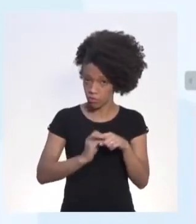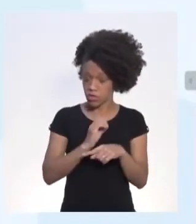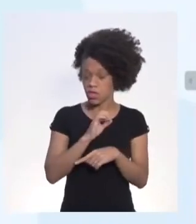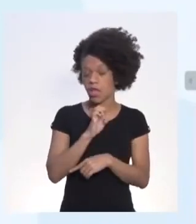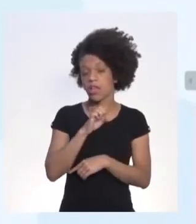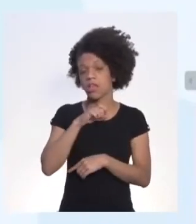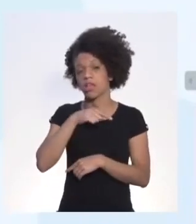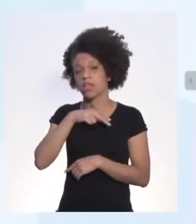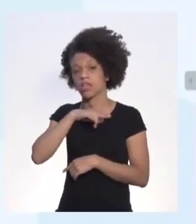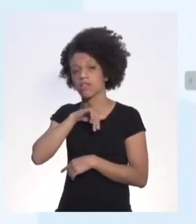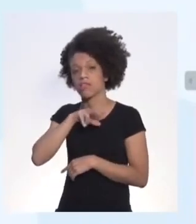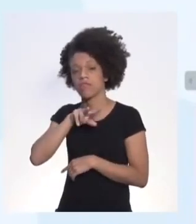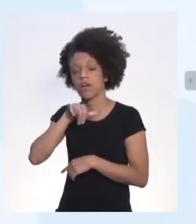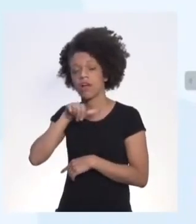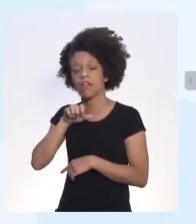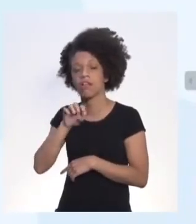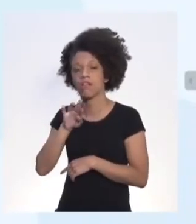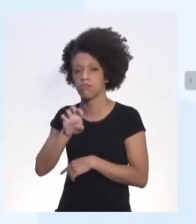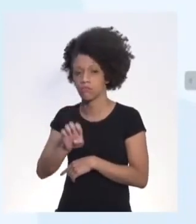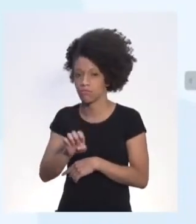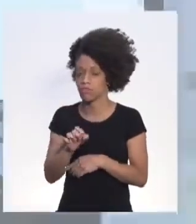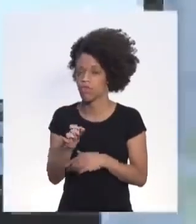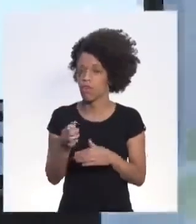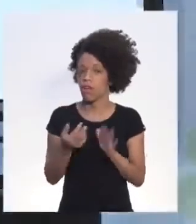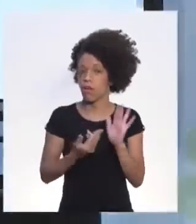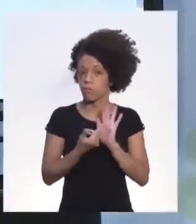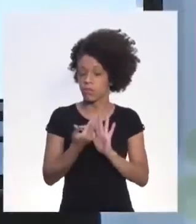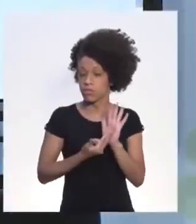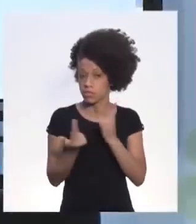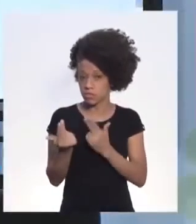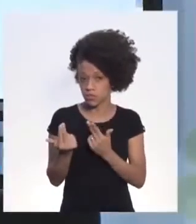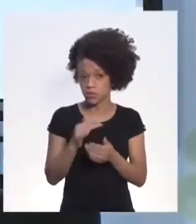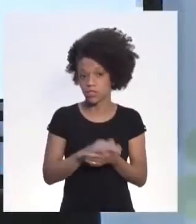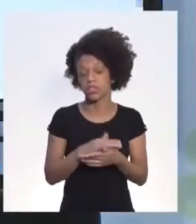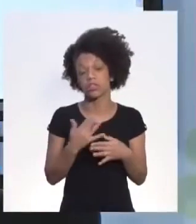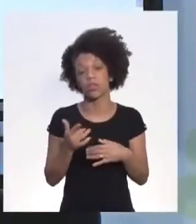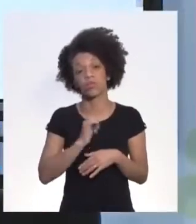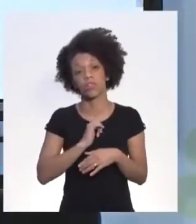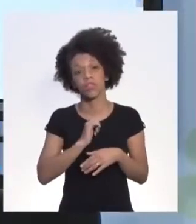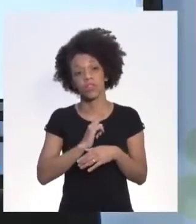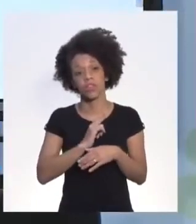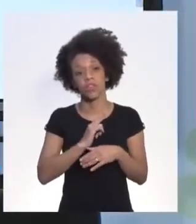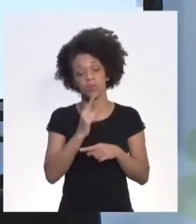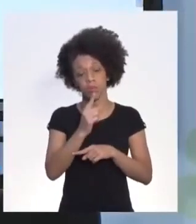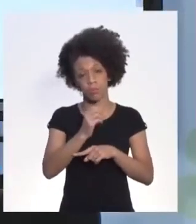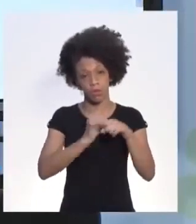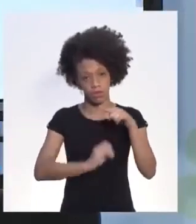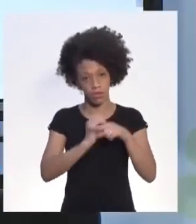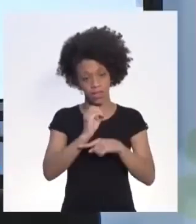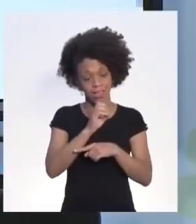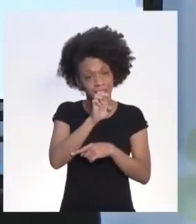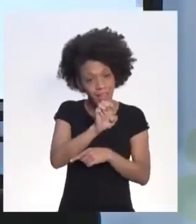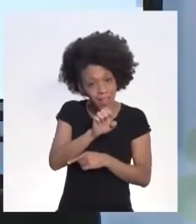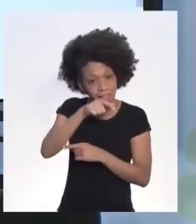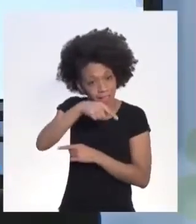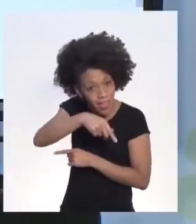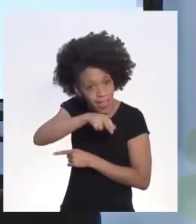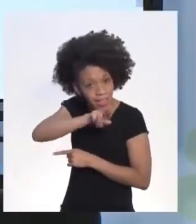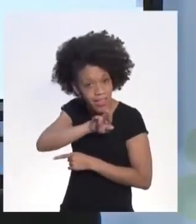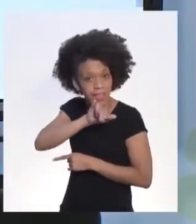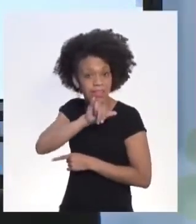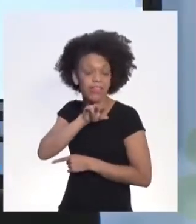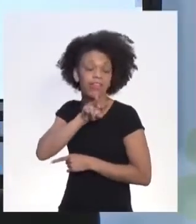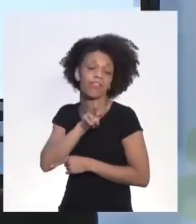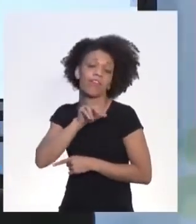as mesmas representações, né? Então, eu tenho uma fração equivalente. Por favor, anota isso no caderno, é muito